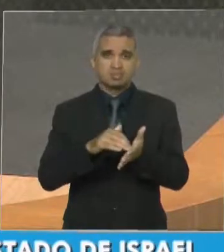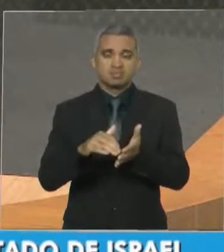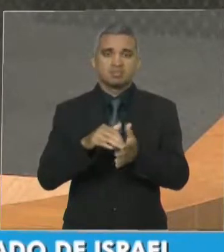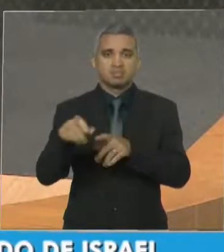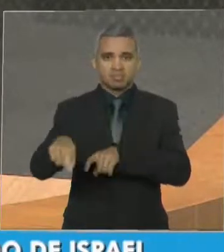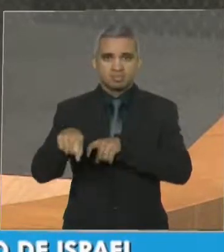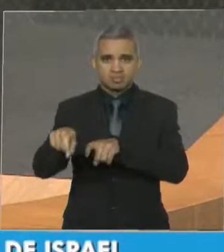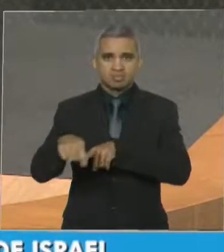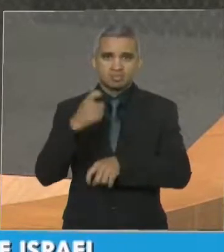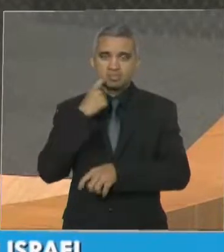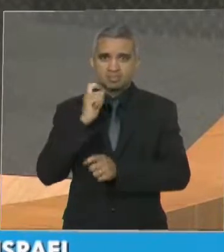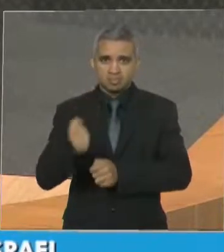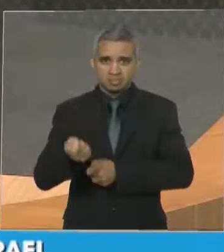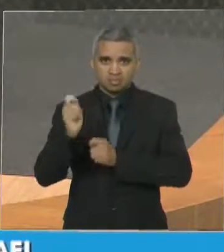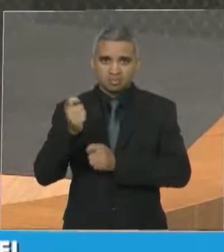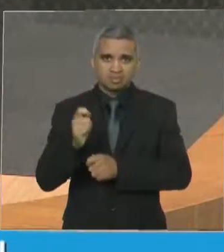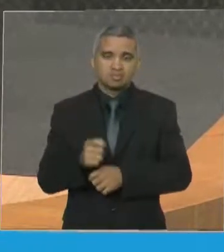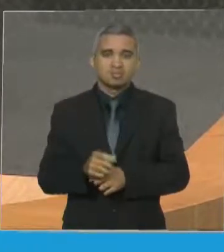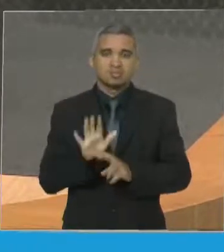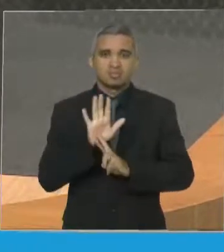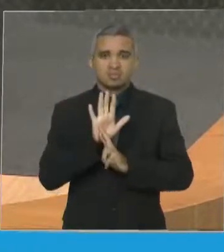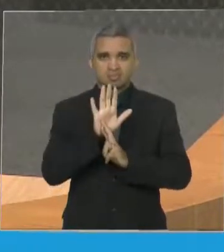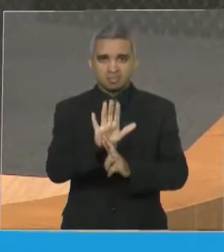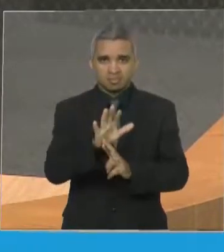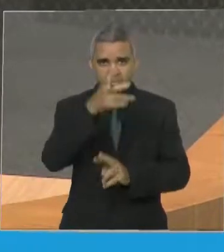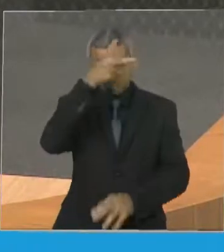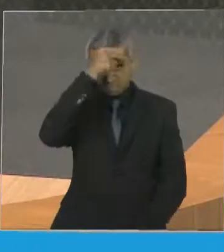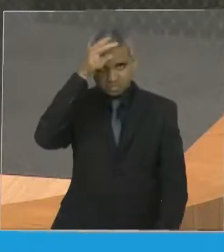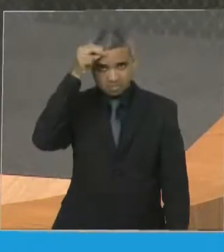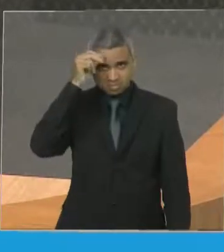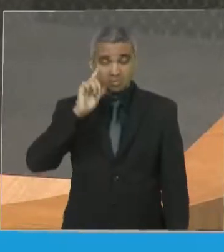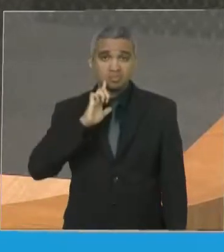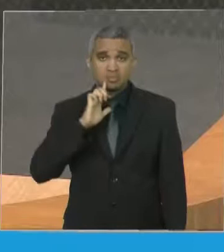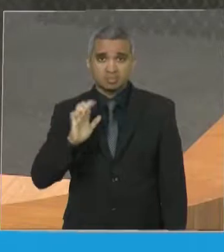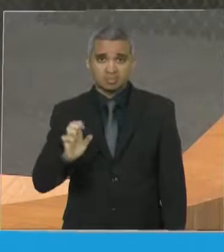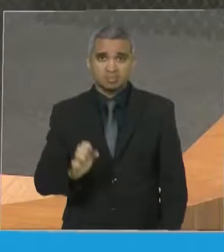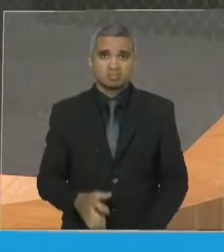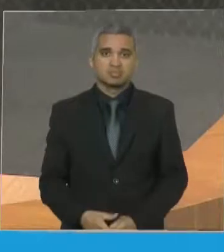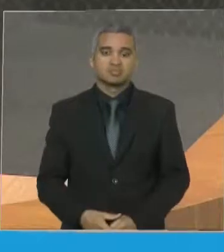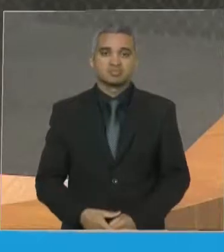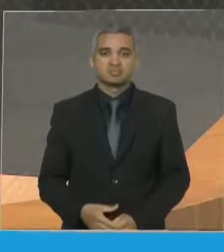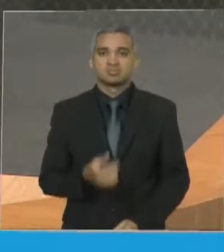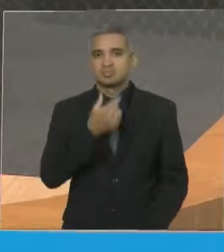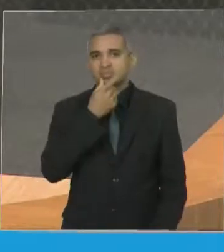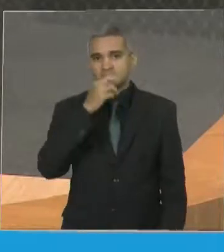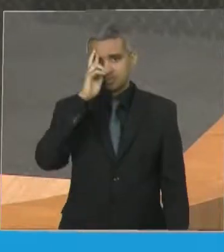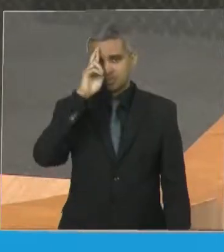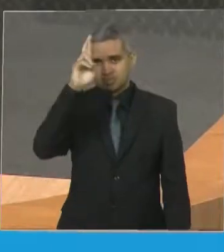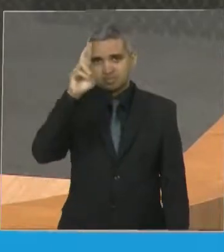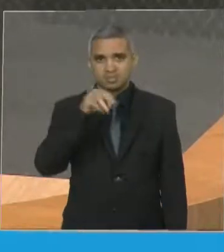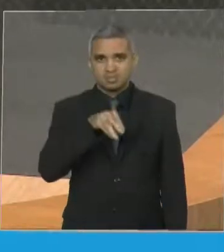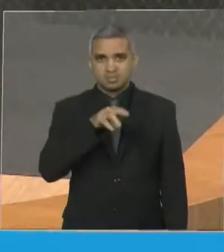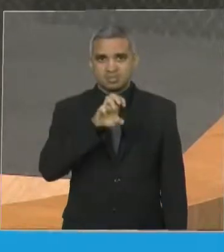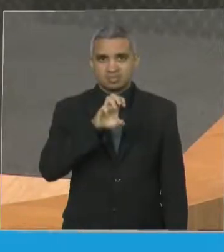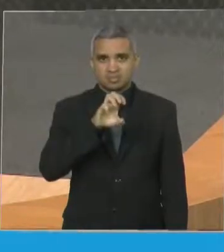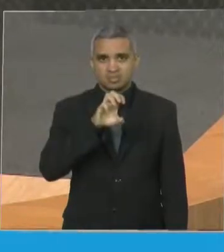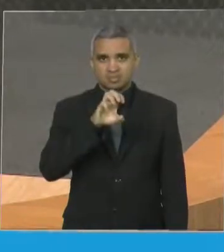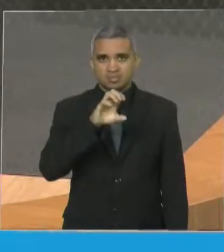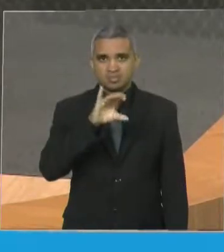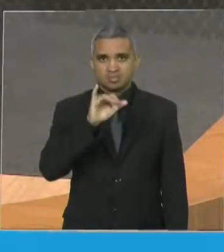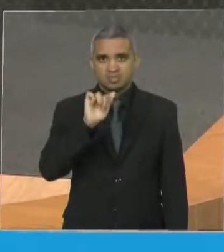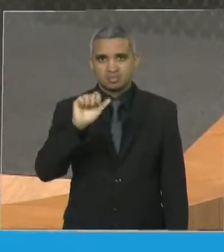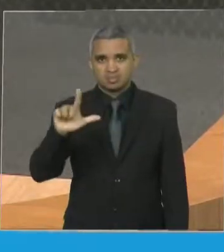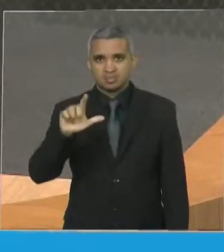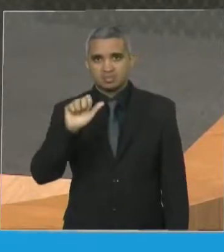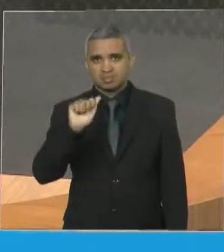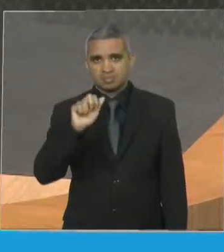ato representando o prefeito Edivaldo Holanda. Excelentíssimo senhor Mercial Arruda, prefeito do município